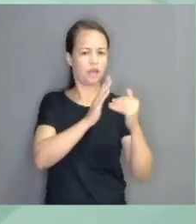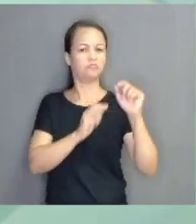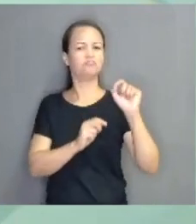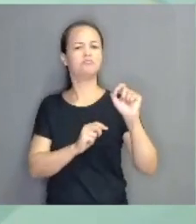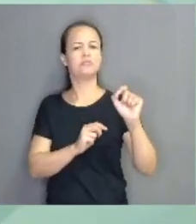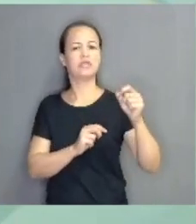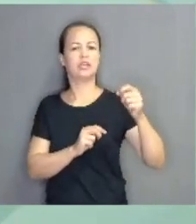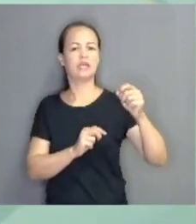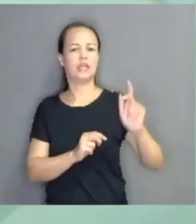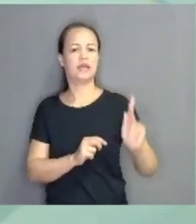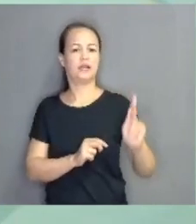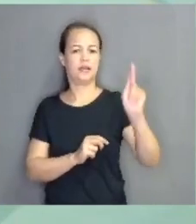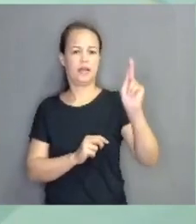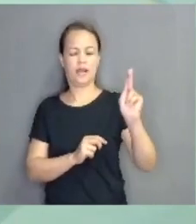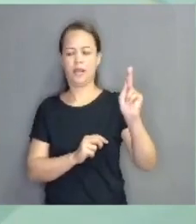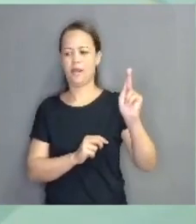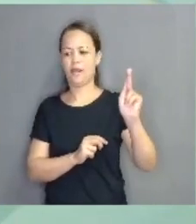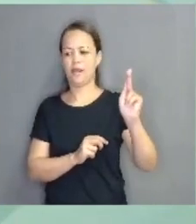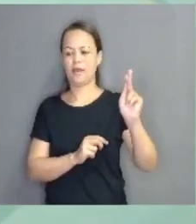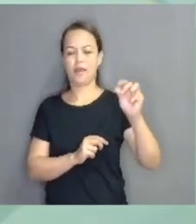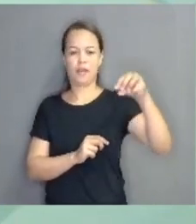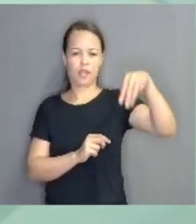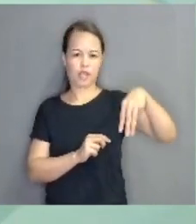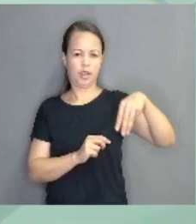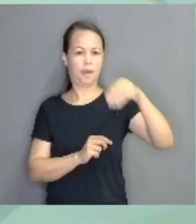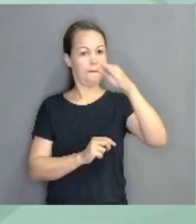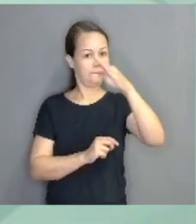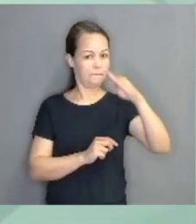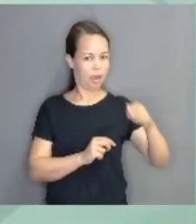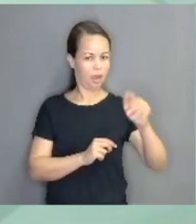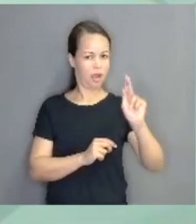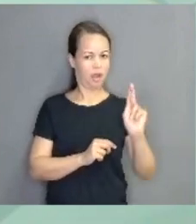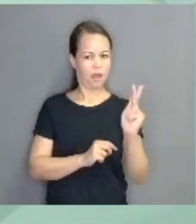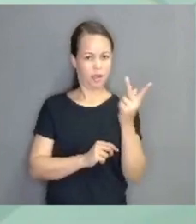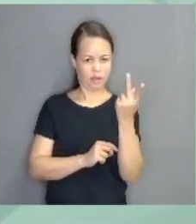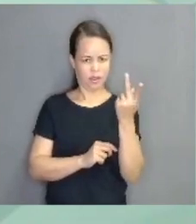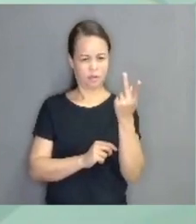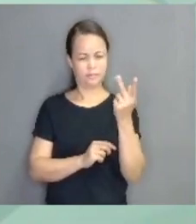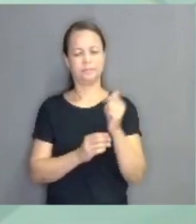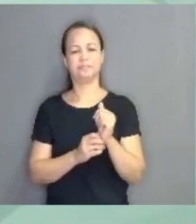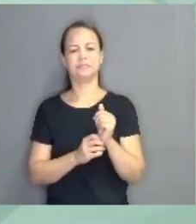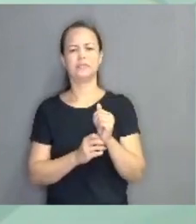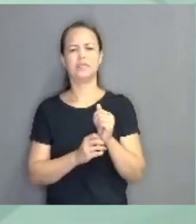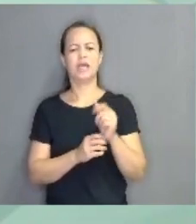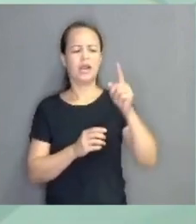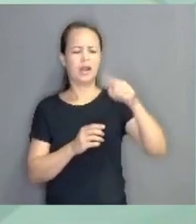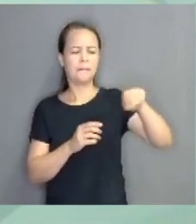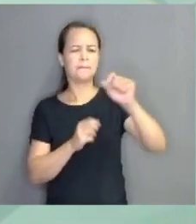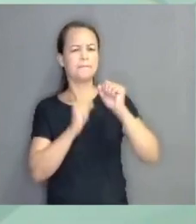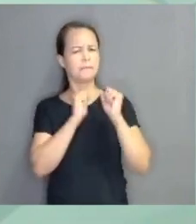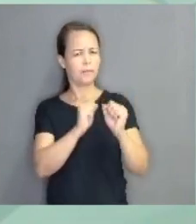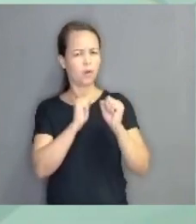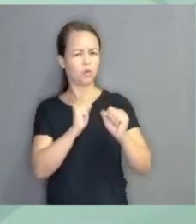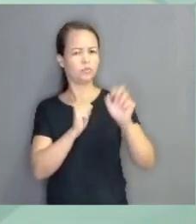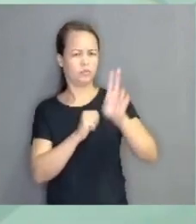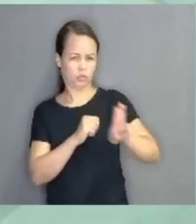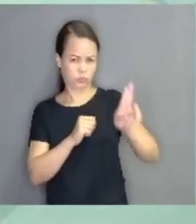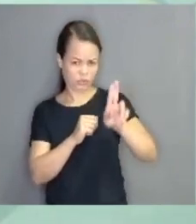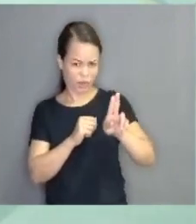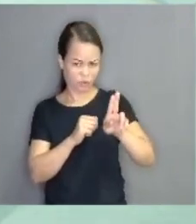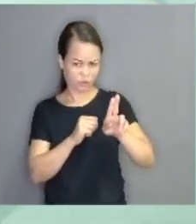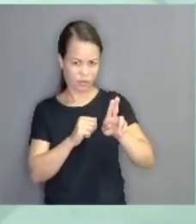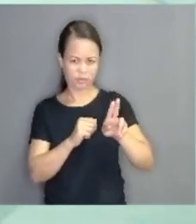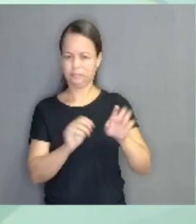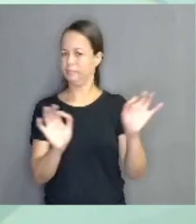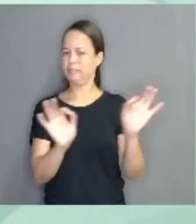barra H, que eu disse para vocês que é quilômetros por hora. Essa placa aqui, ela pode ser usada? Não, ela não